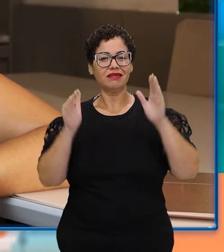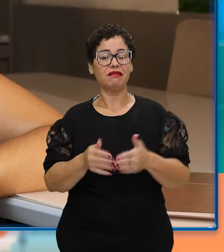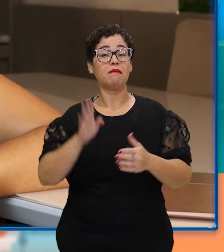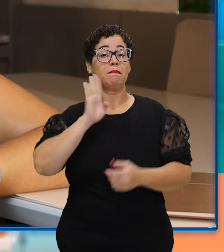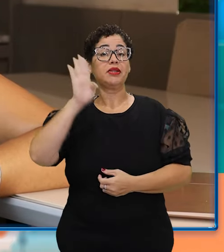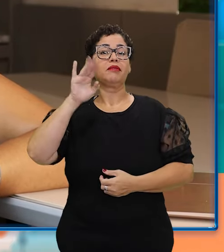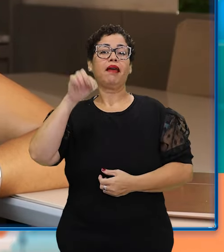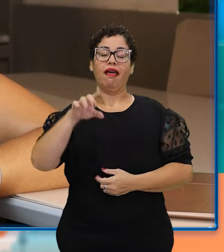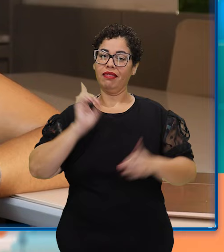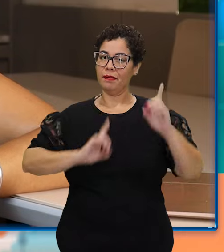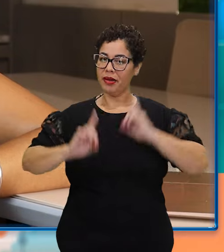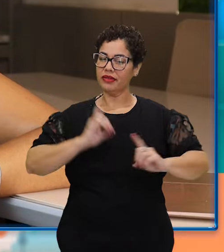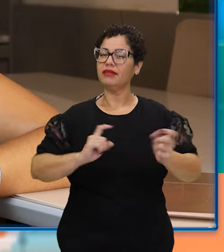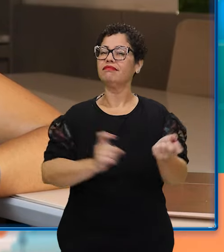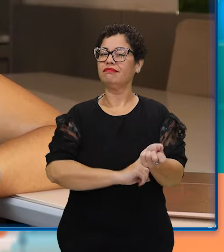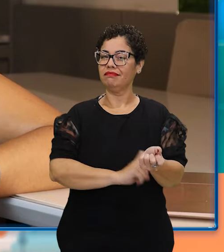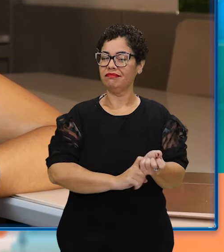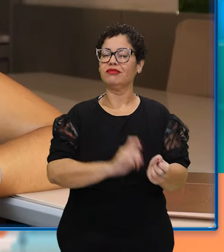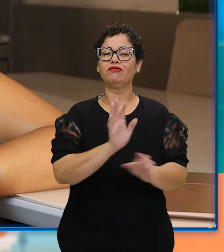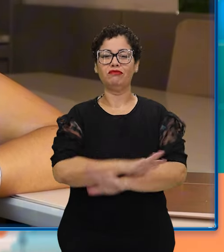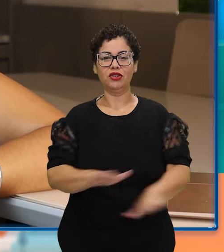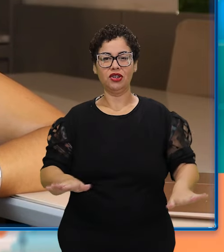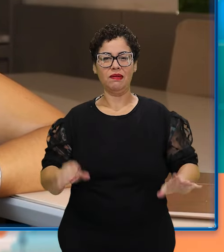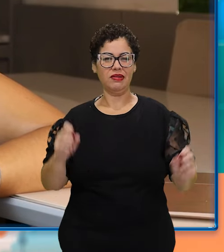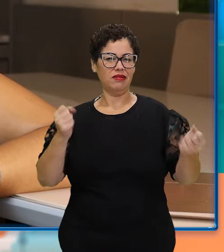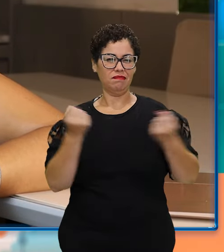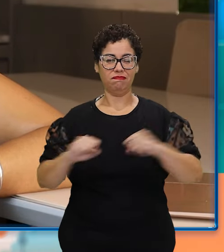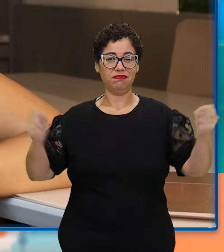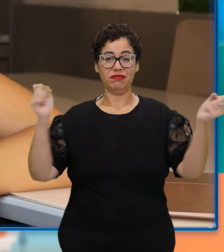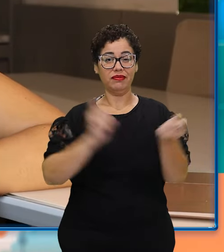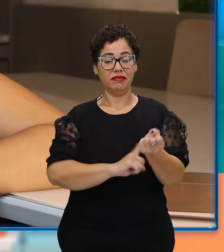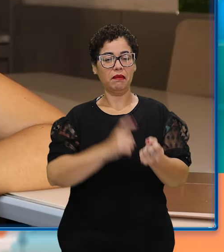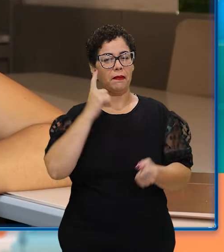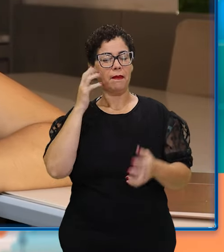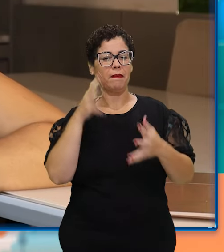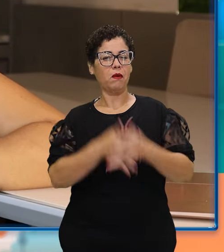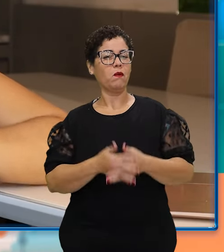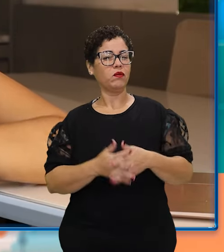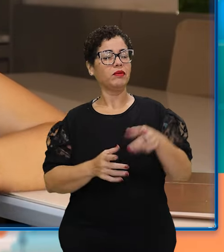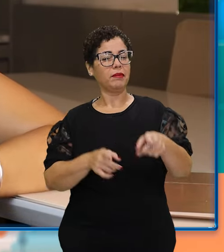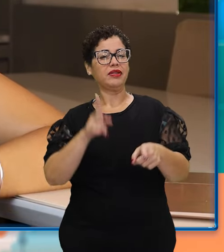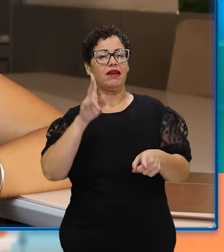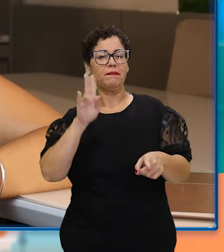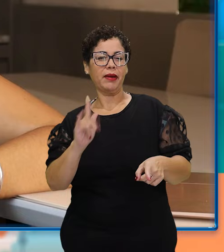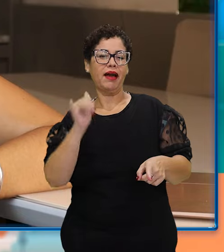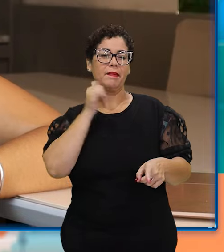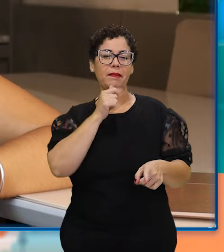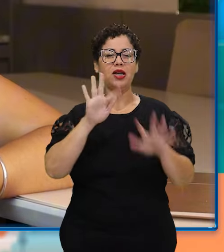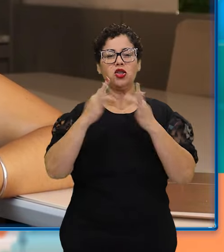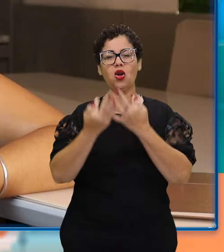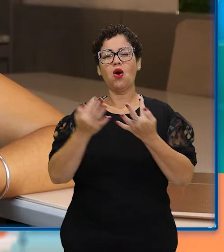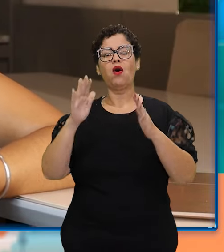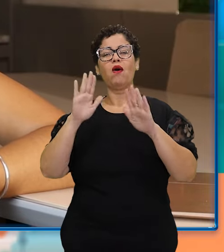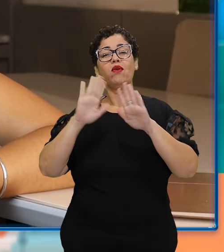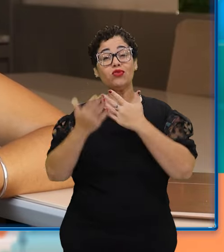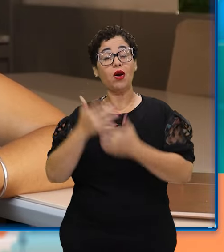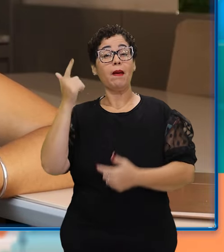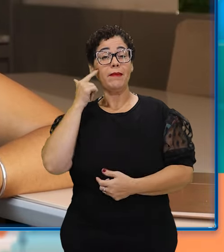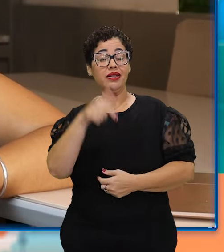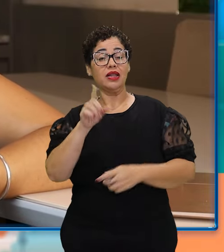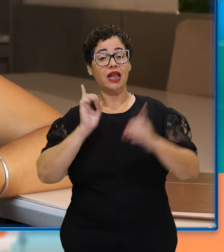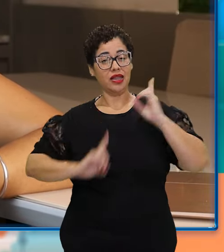específica, inclusive, da depressão infantil. A irritabilidade confunde muitas vezes os pais, a escola, porque as